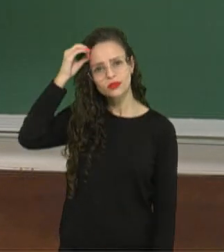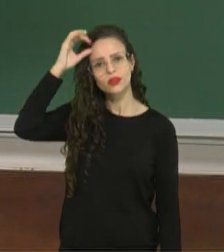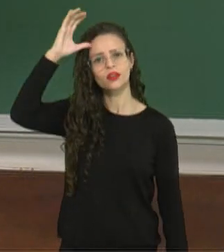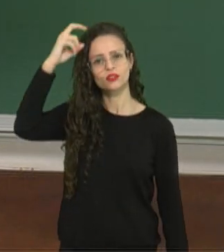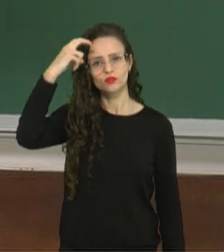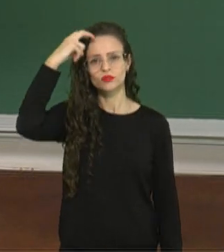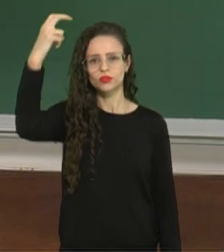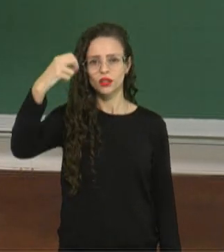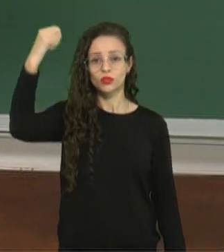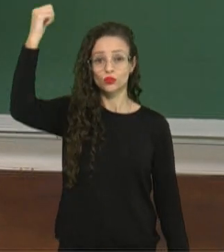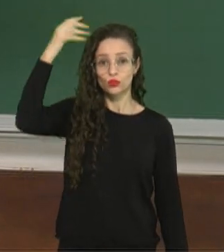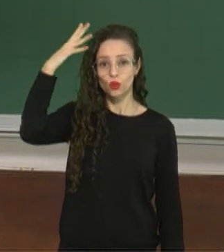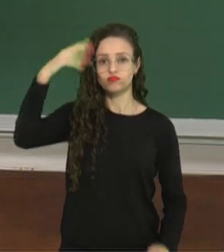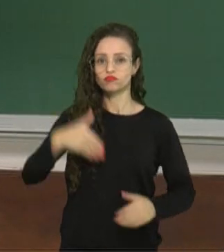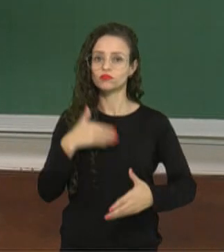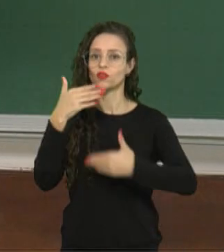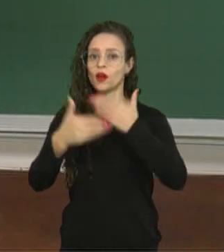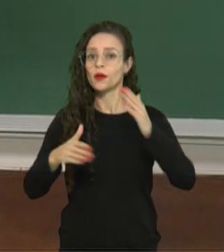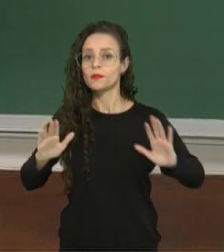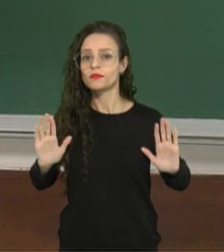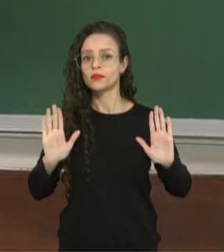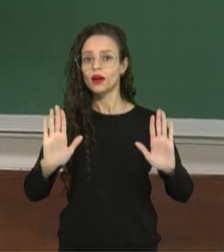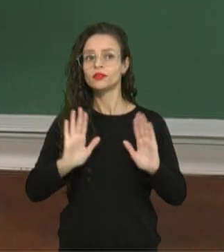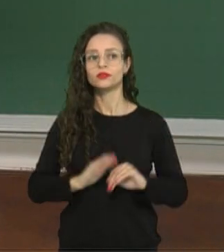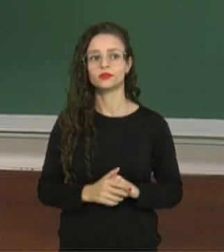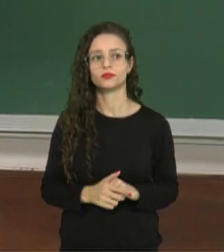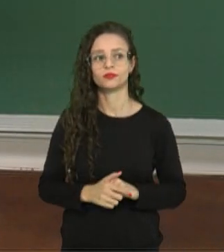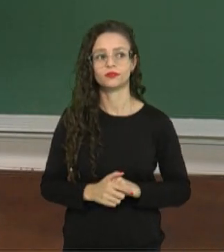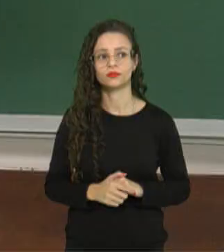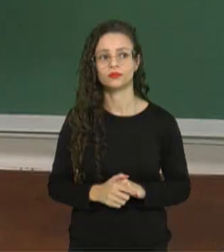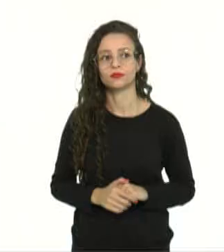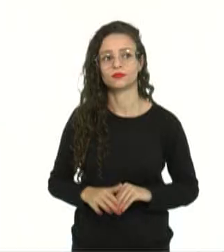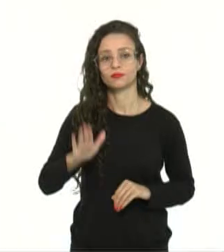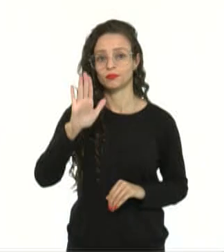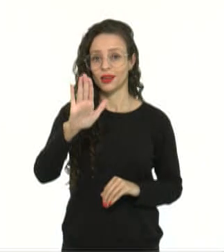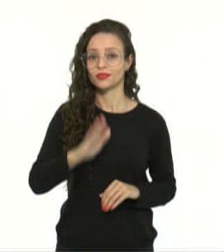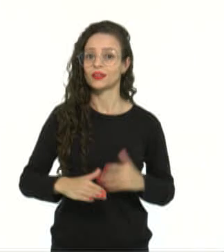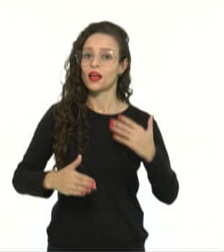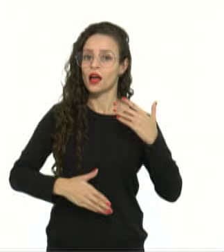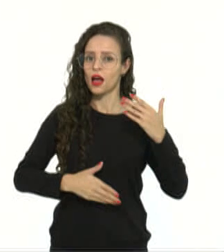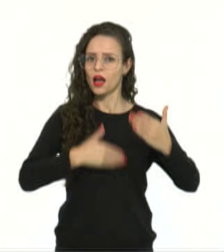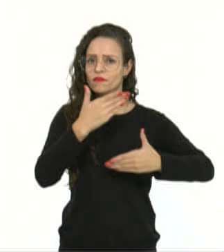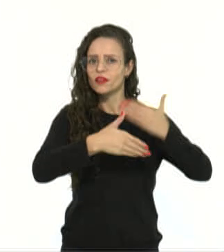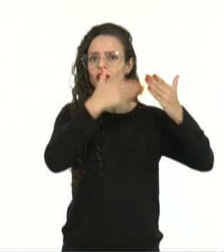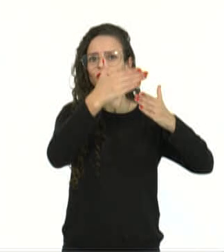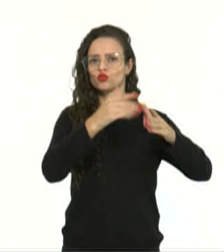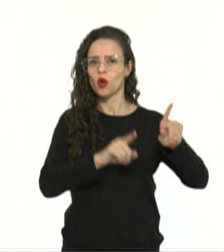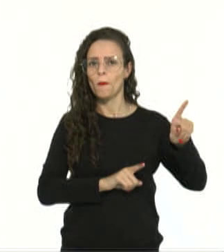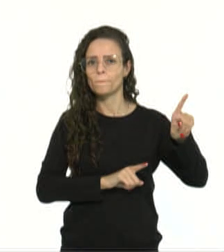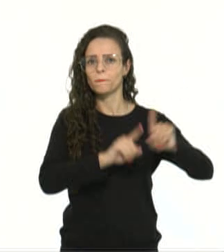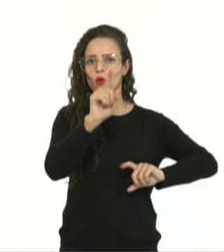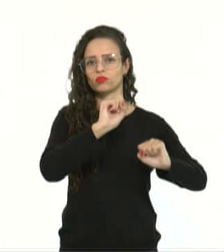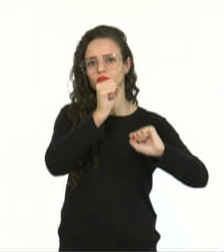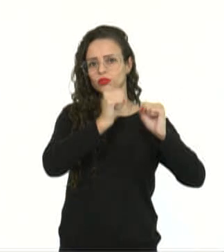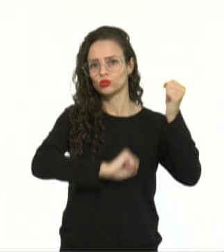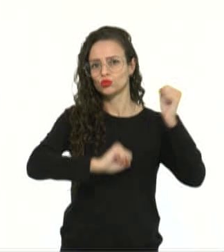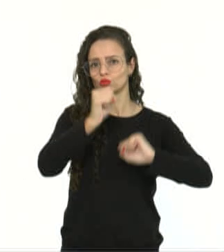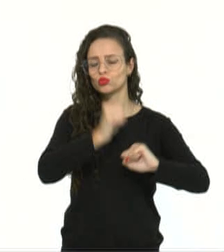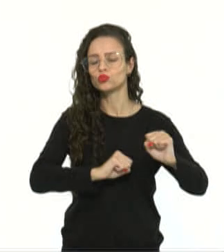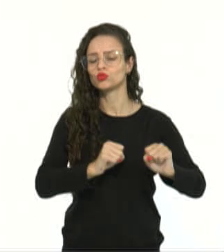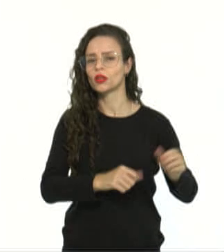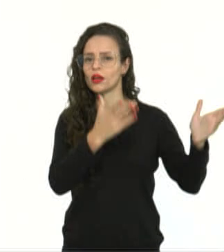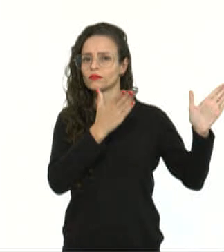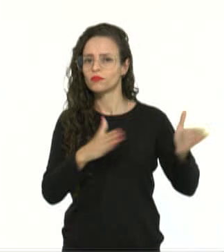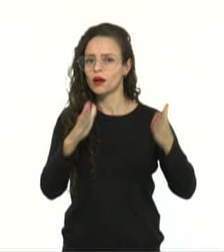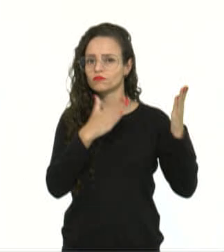inteligência, o talento. Mas, com o avanço da indústria, da lógica de produção